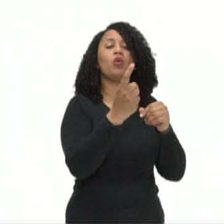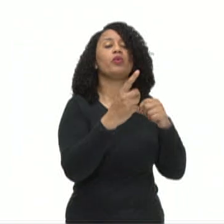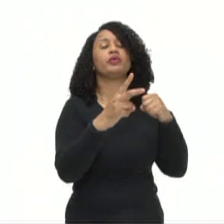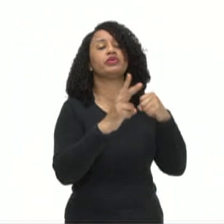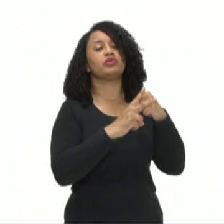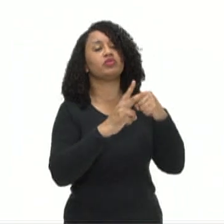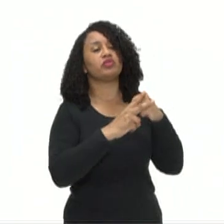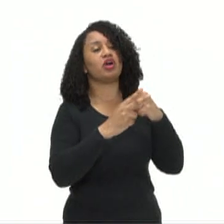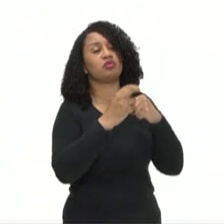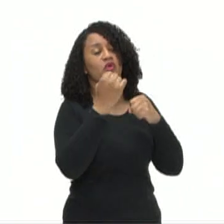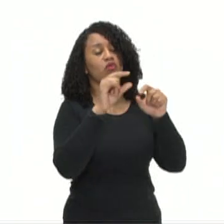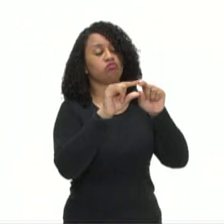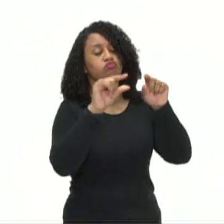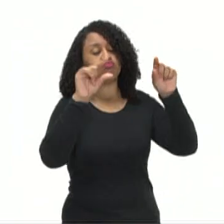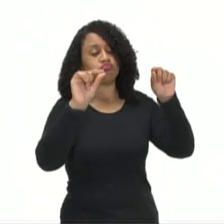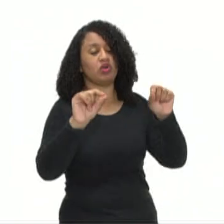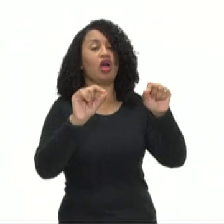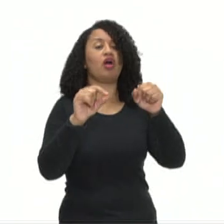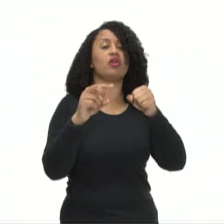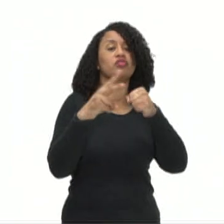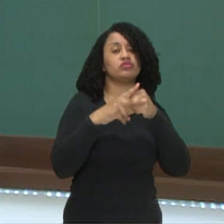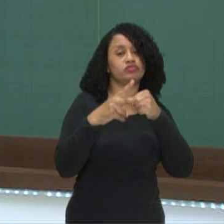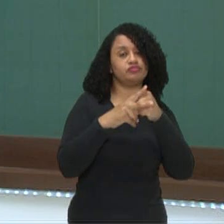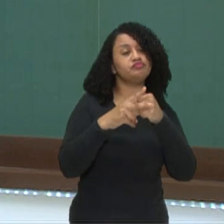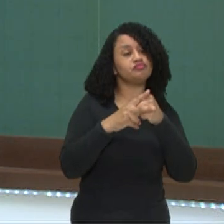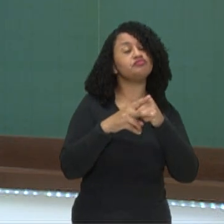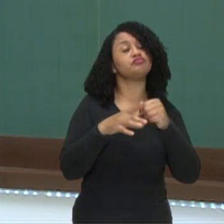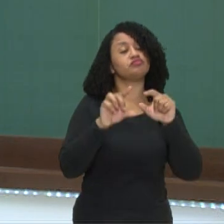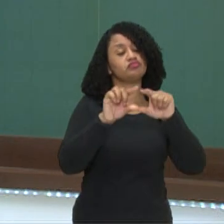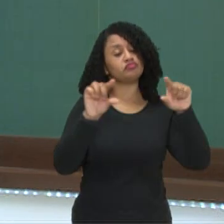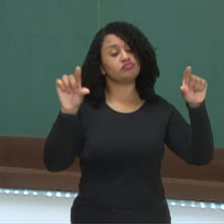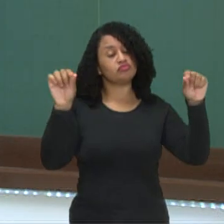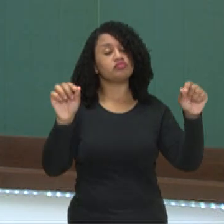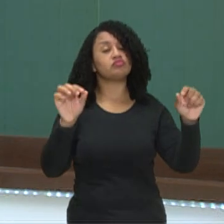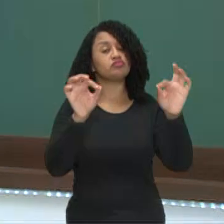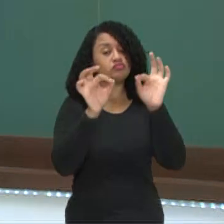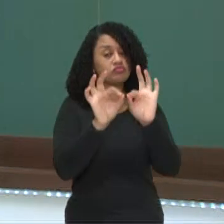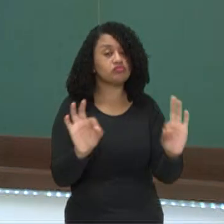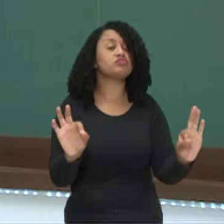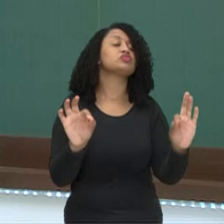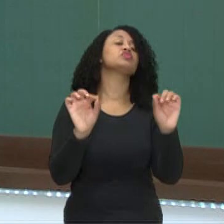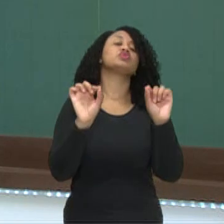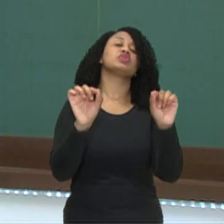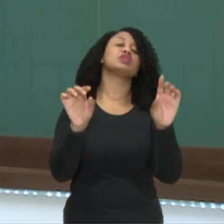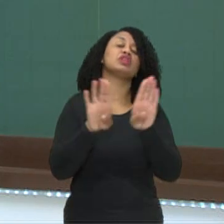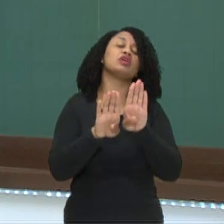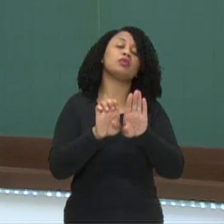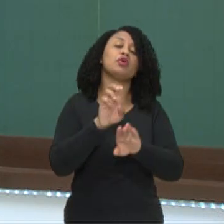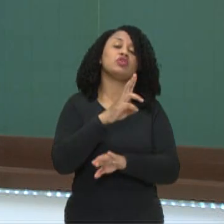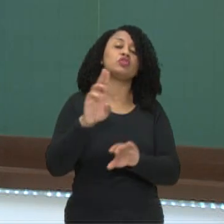verbo ou locução verbal. Então, um período simples podemos chamar também de